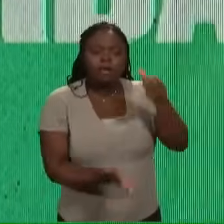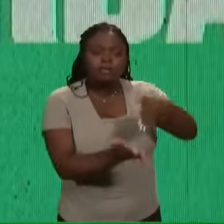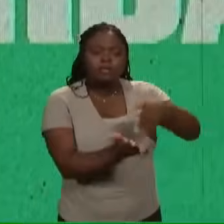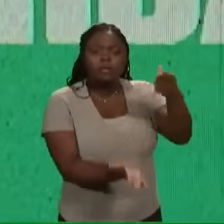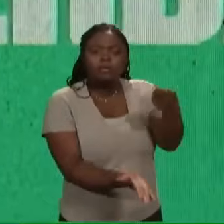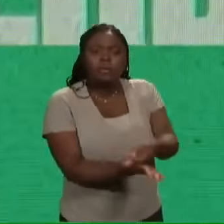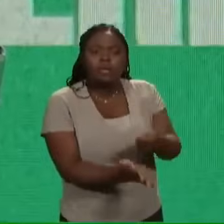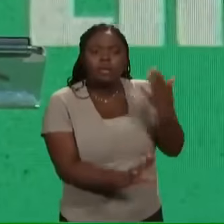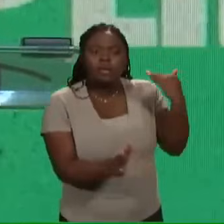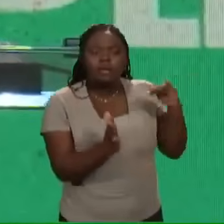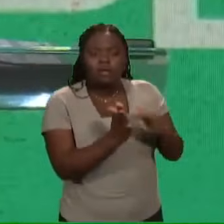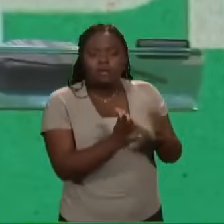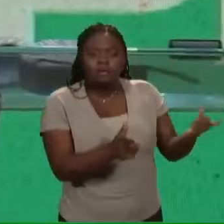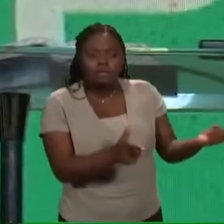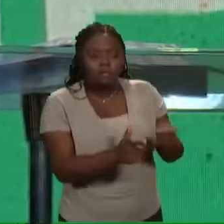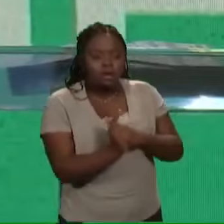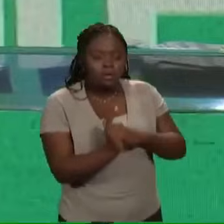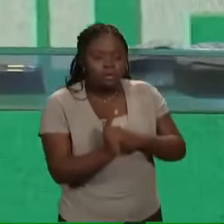pagasse tudo que devia.